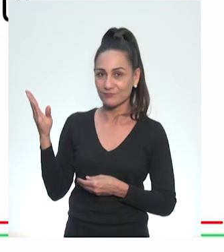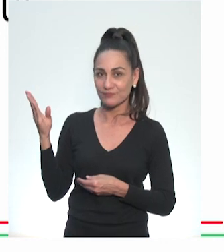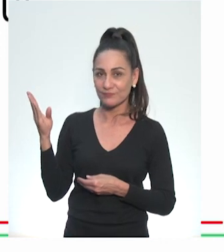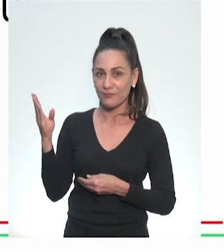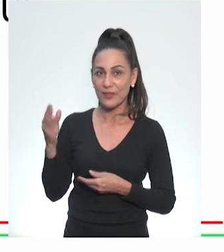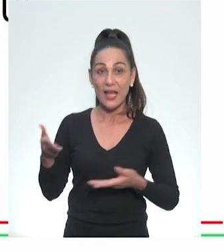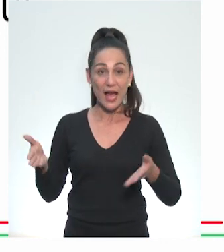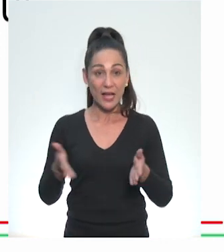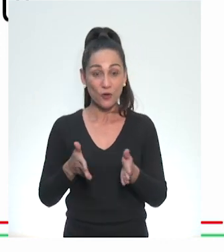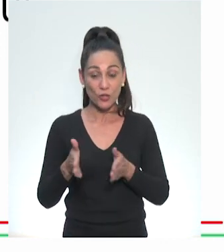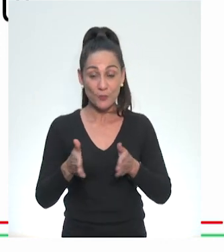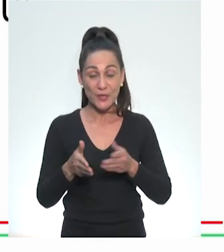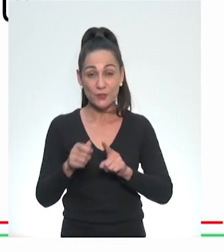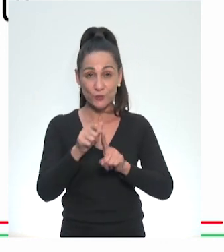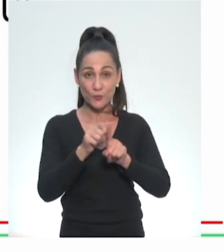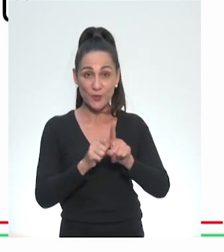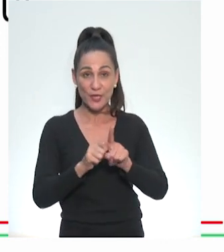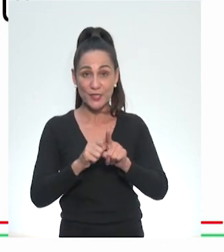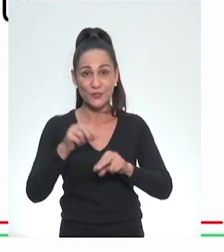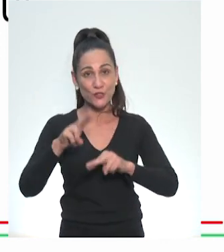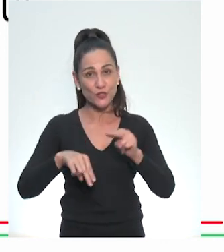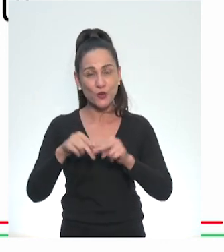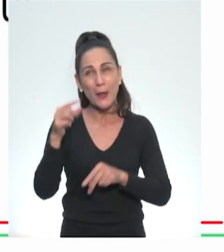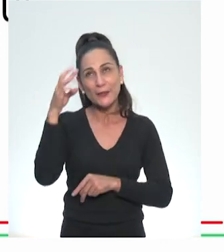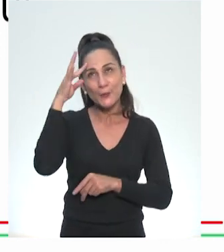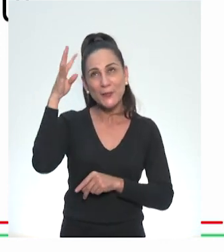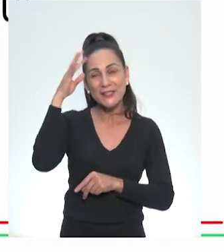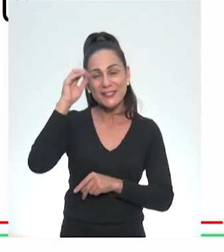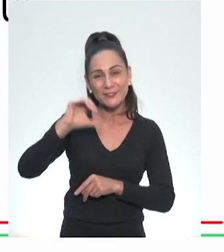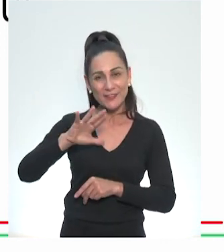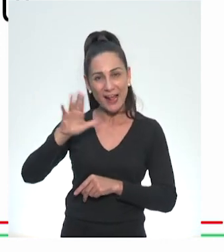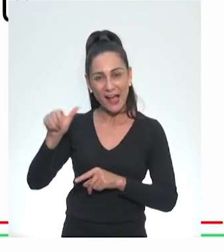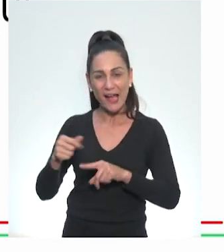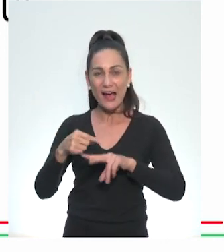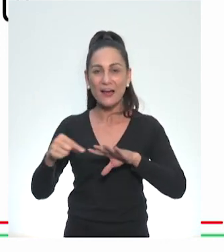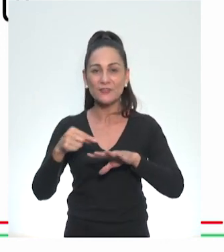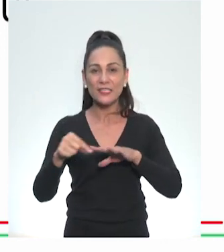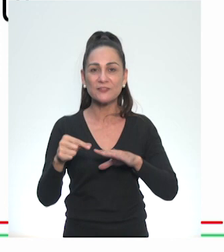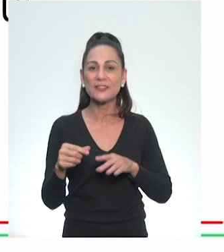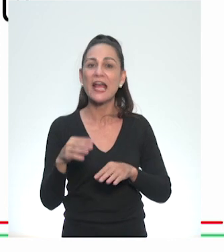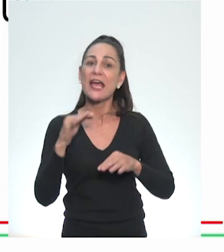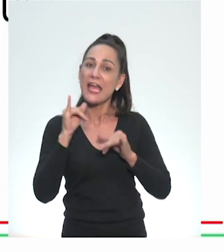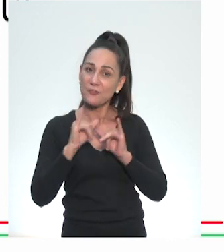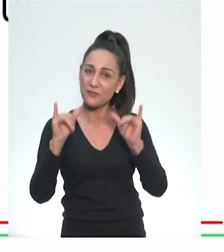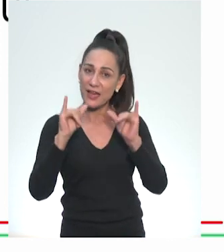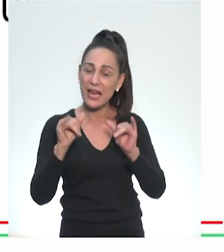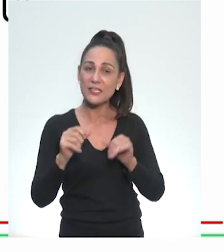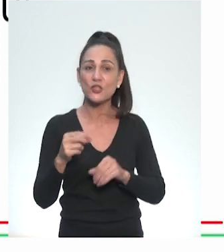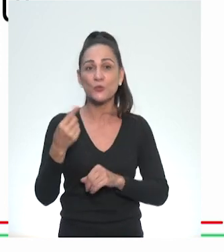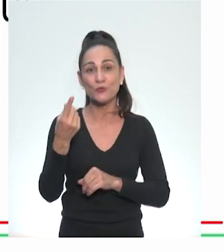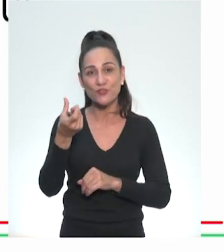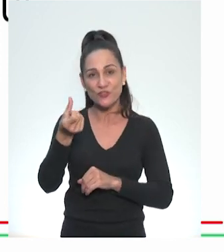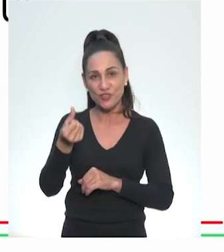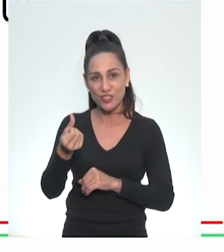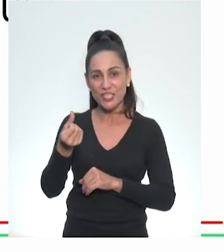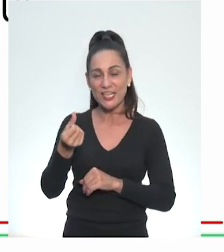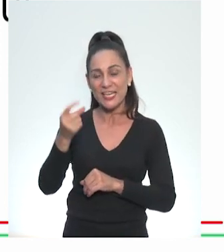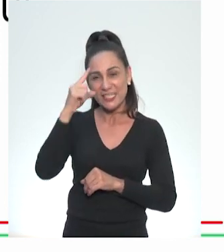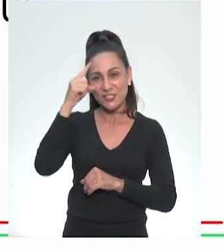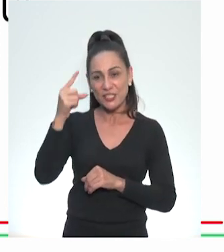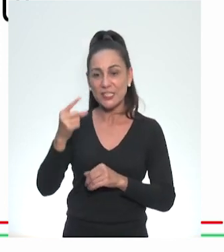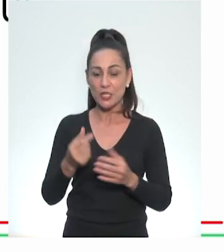Que a gente está no mês de junho, né? E pensando no continente africano, é válido rapidamente falar sobre o dia 16. O Dia